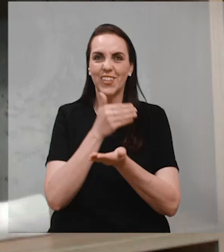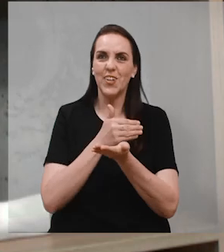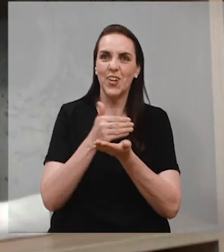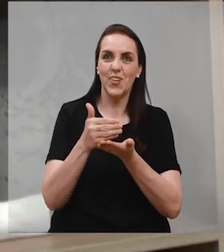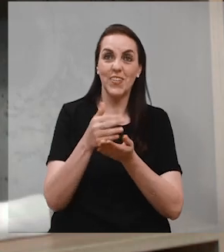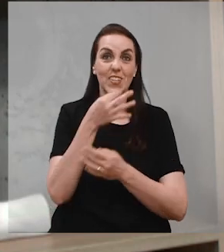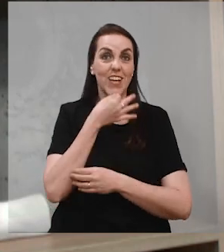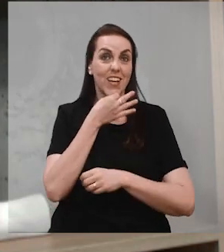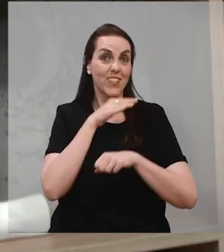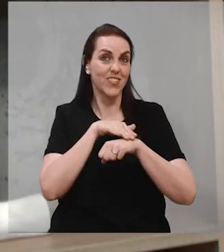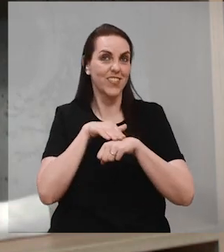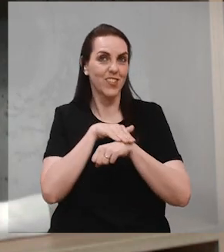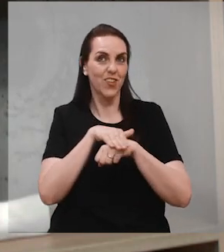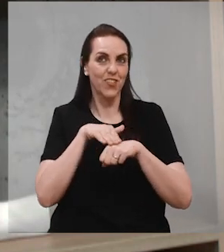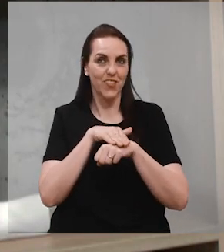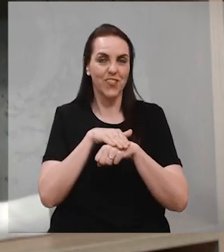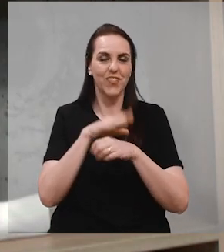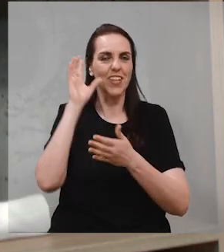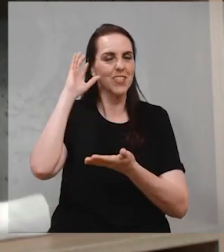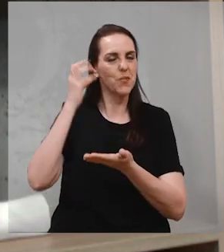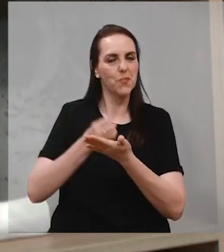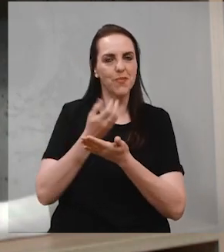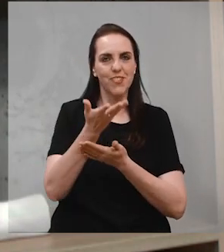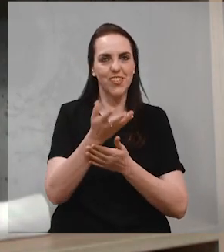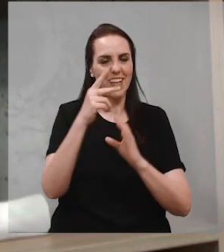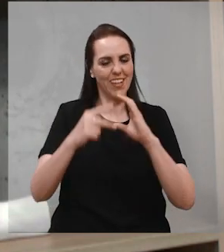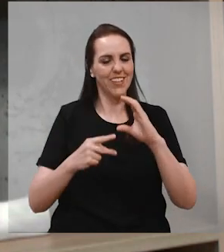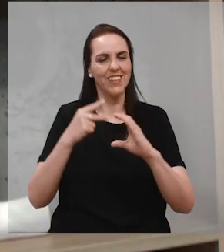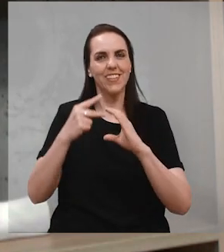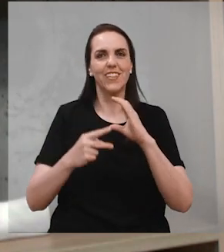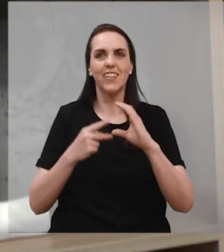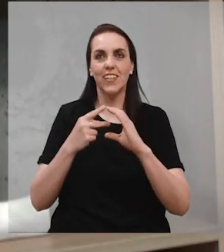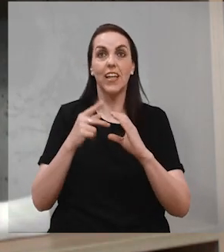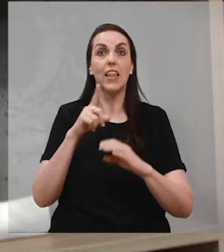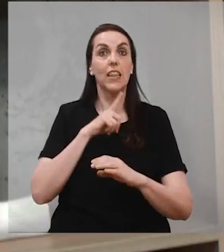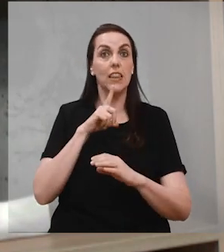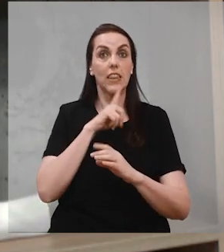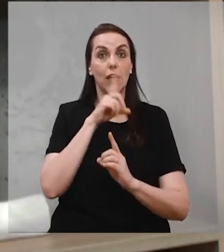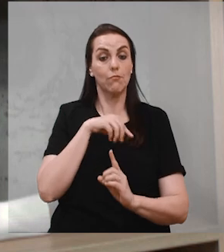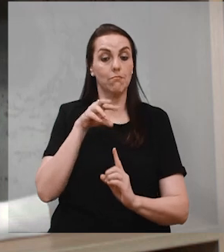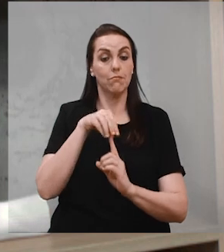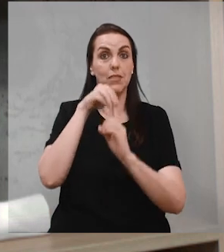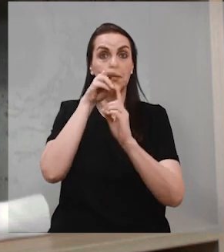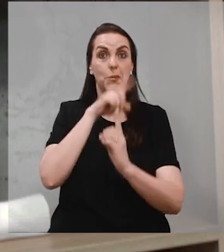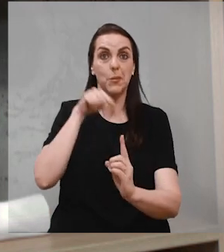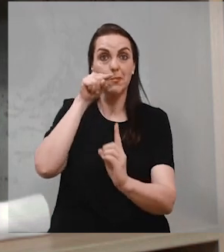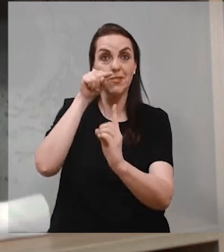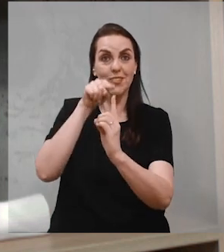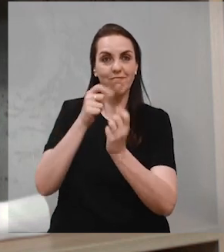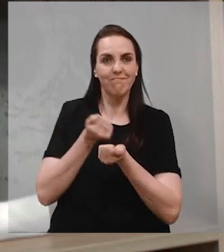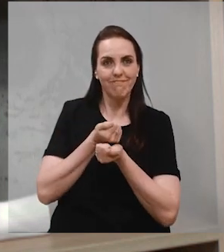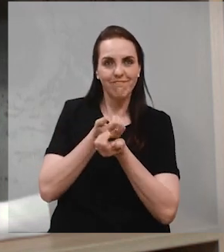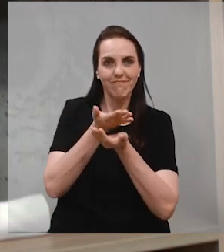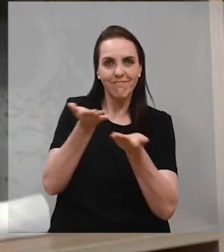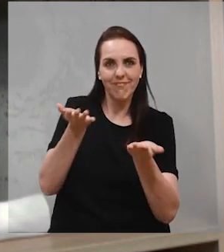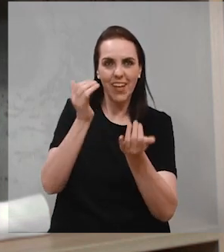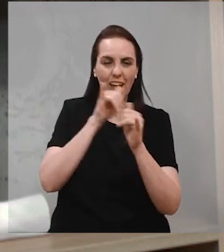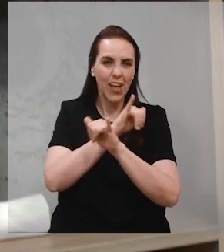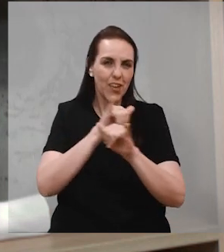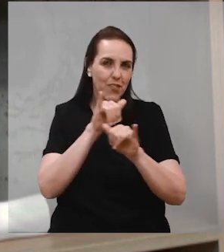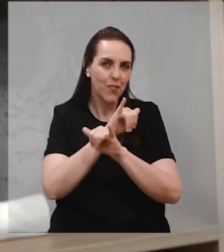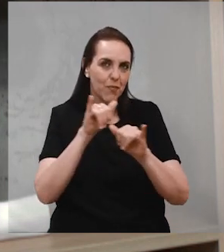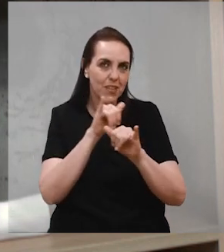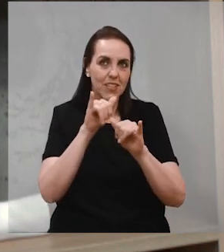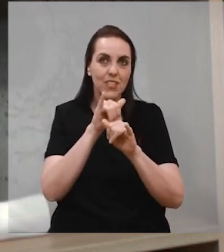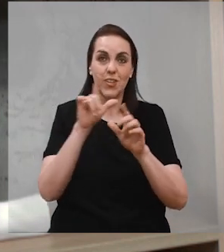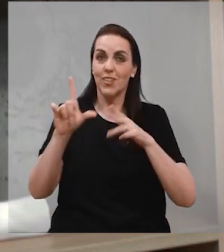Olá, está começando o Caxias Conversa, podcast da Câmara de Vereadores, que tem como principal objetivo levar até você